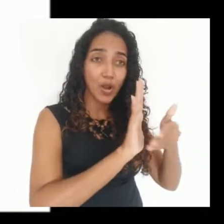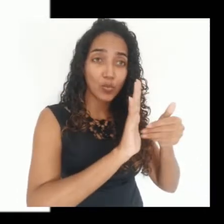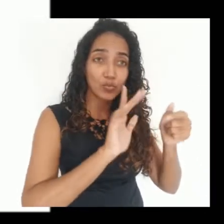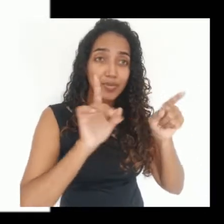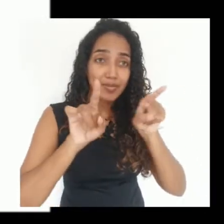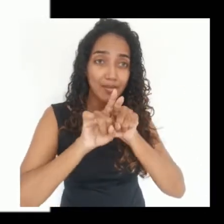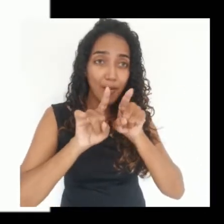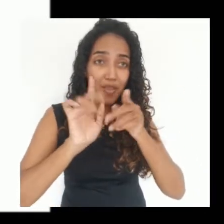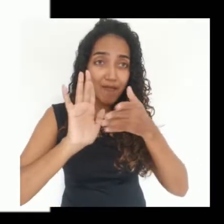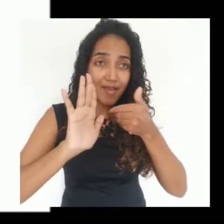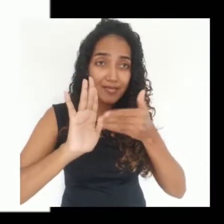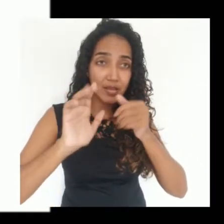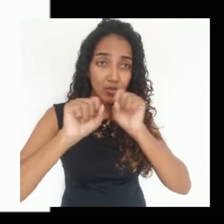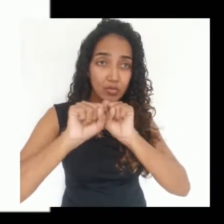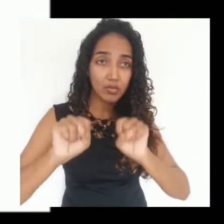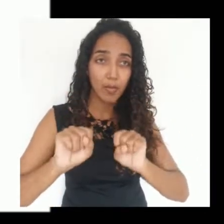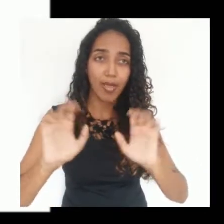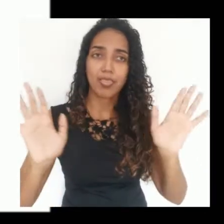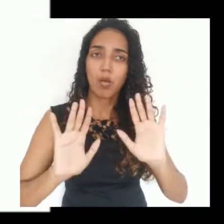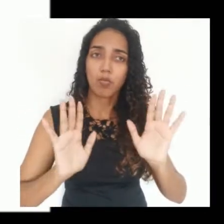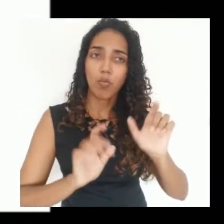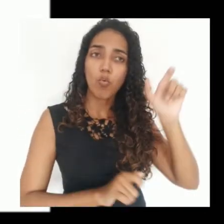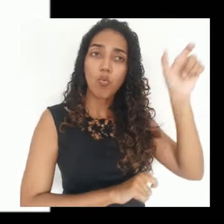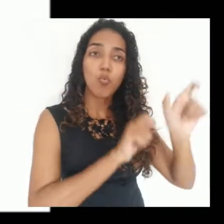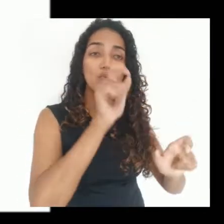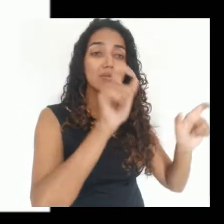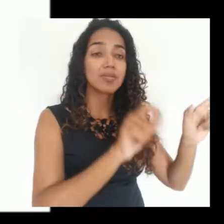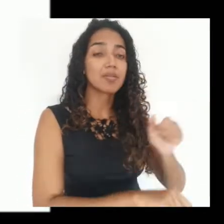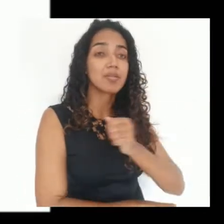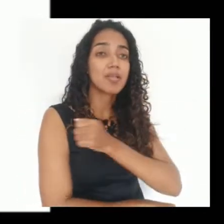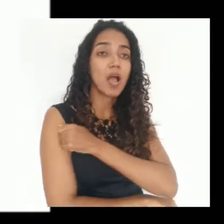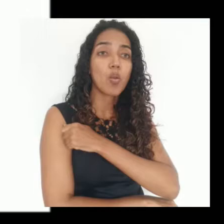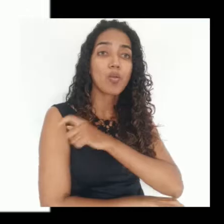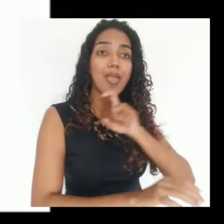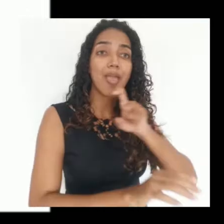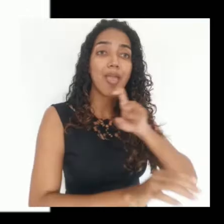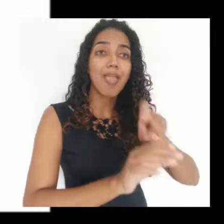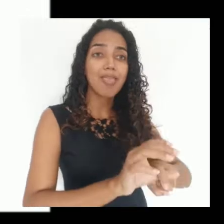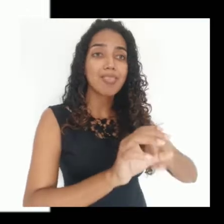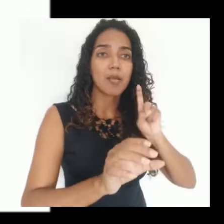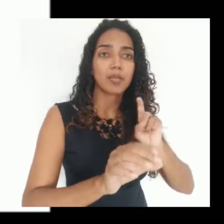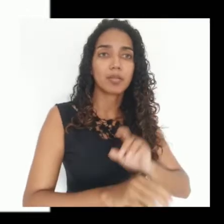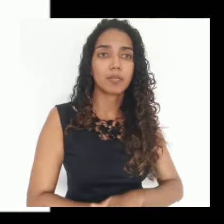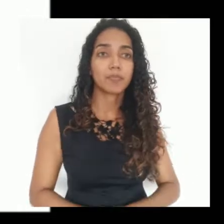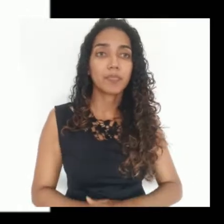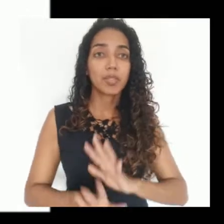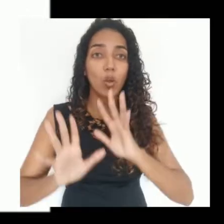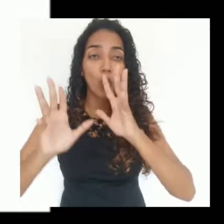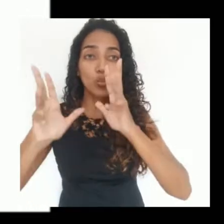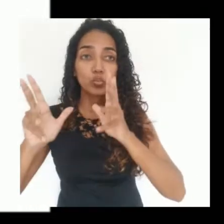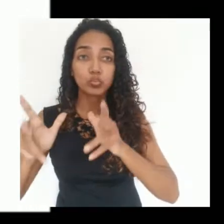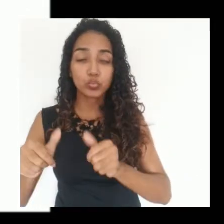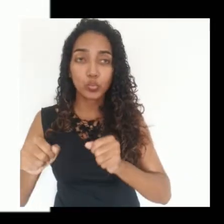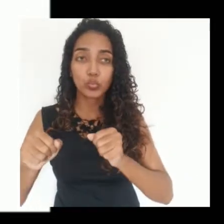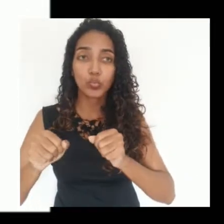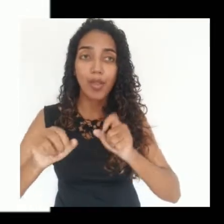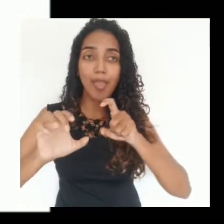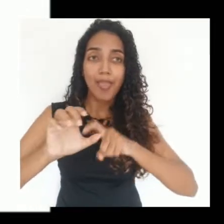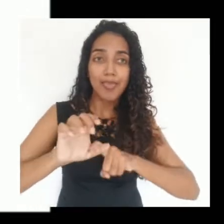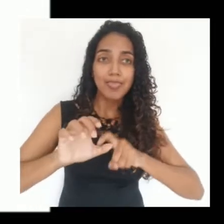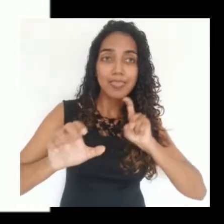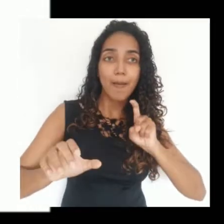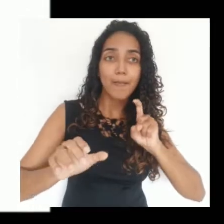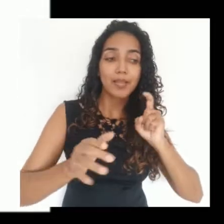própria. Então, o todo, ele não determina a existência das suas partes. Ou seja,